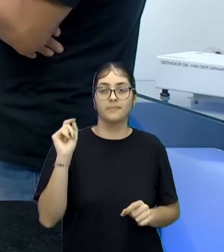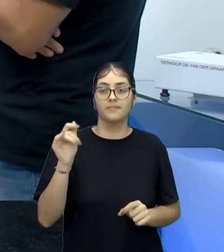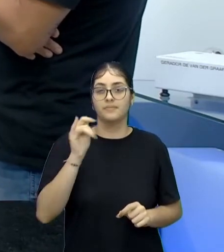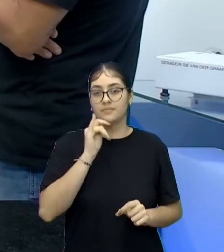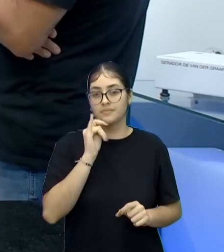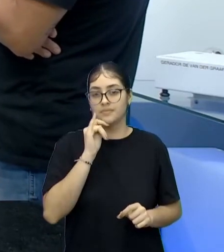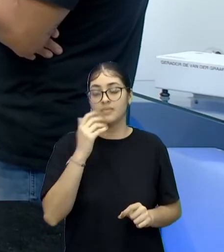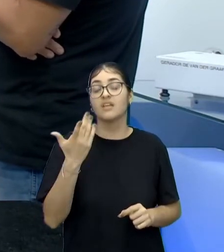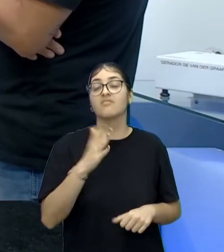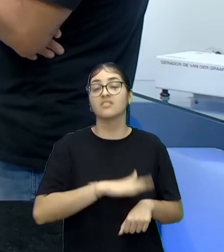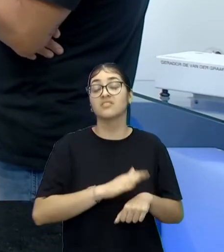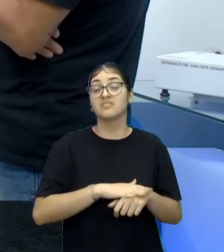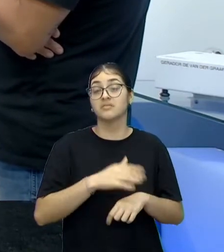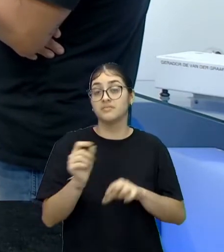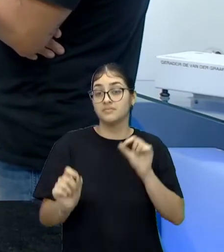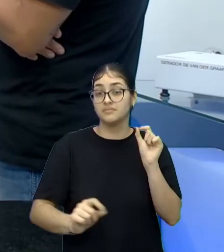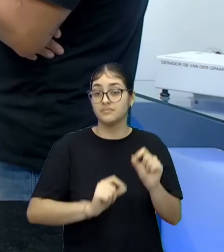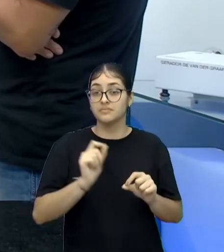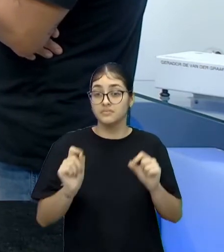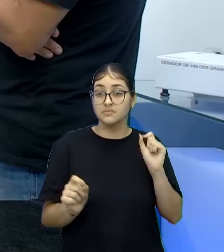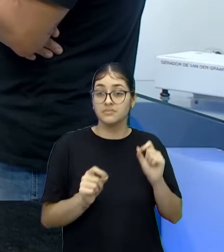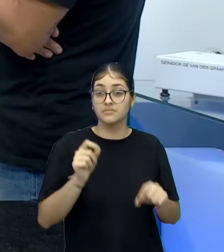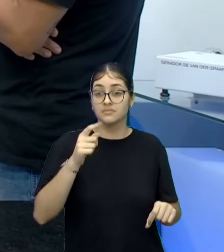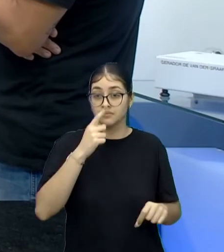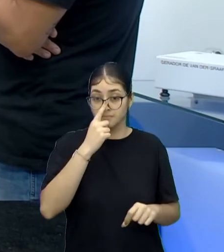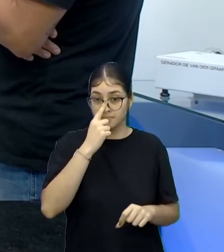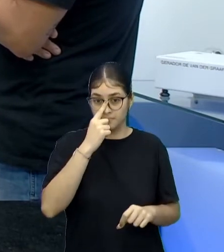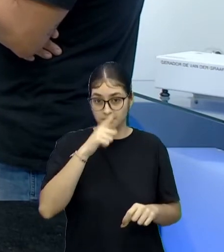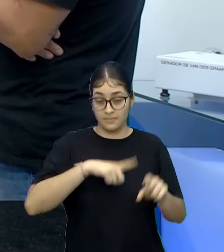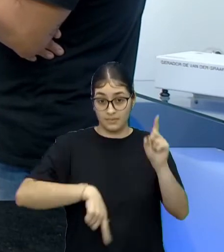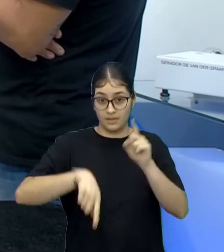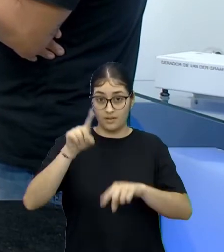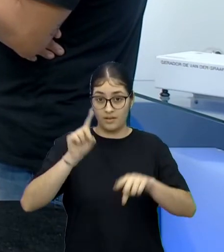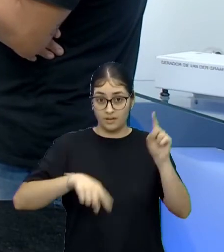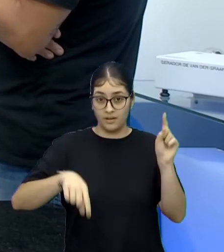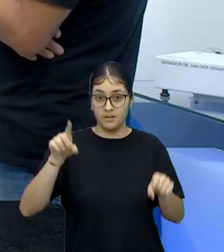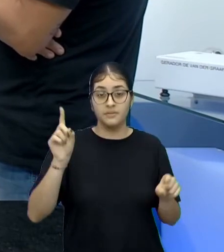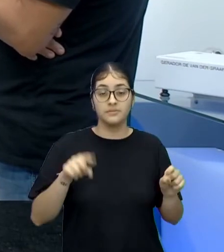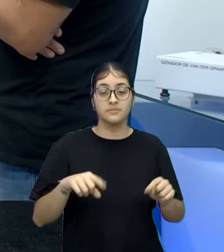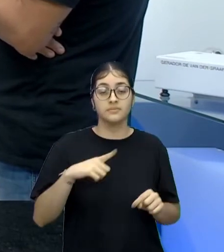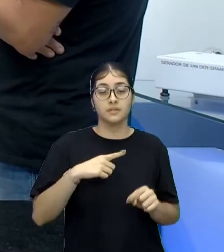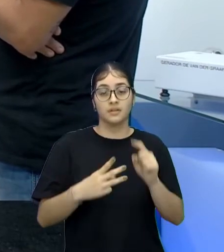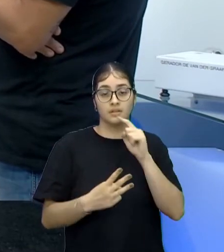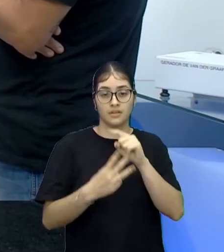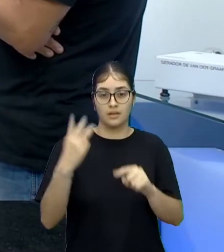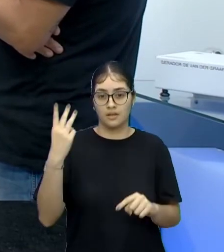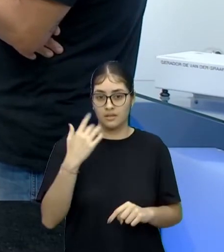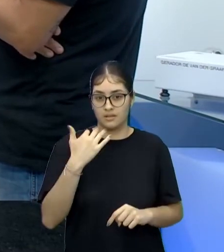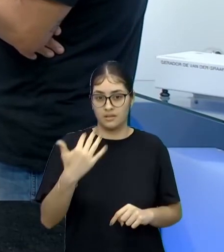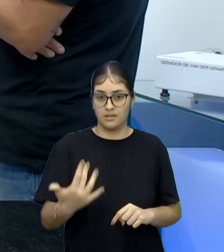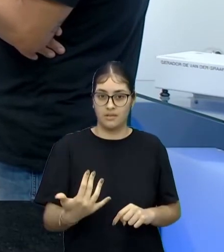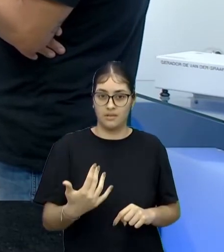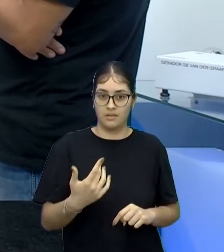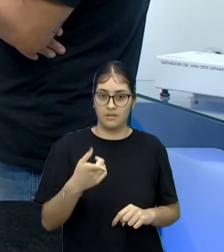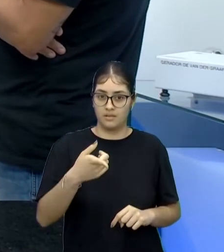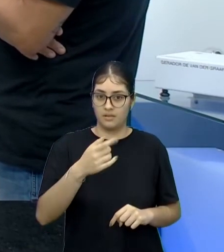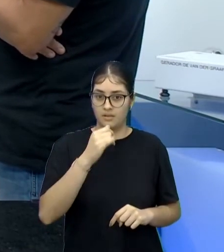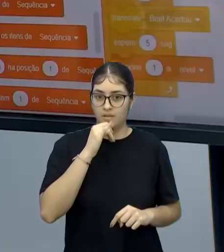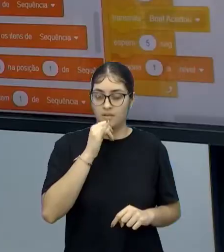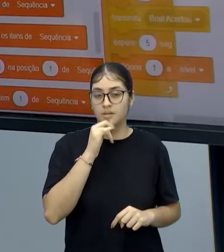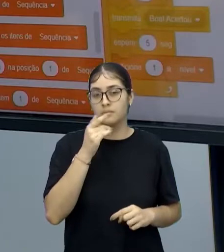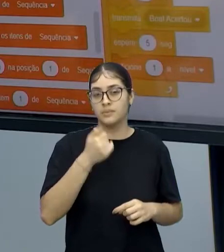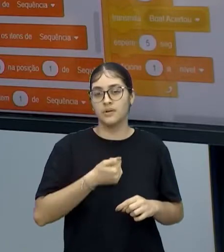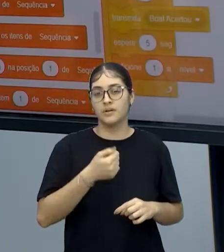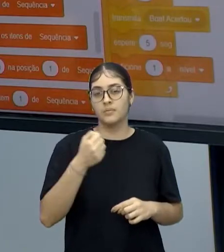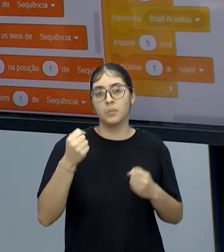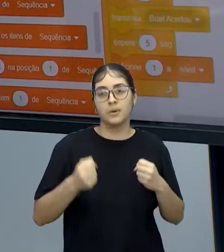Genius 1, o que você vai fazer. Então, você vai definir as variáveis. São níveis, eu coloquei de 3 cores. Começar por 3 cores. Você poderia ter